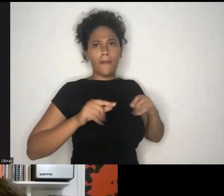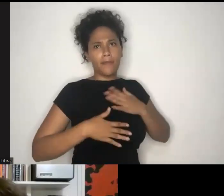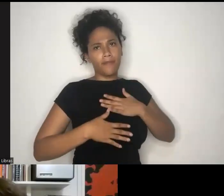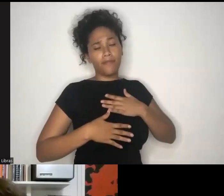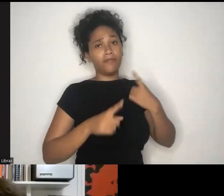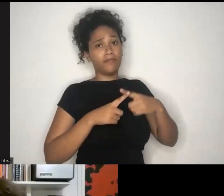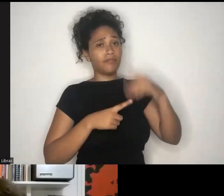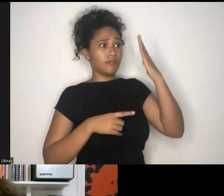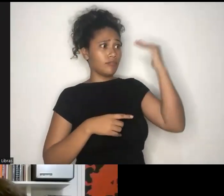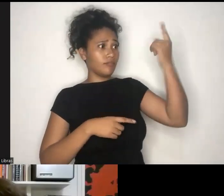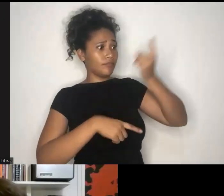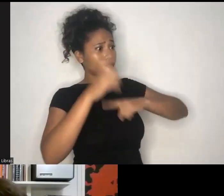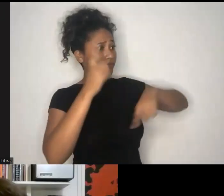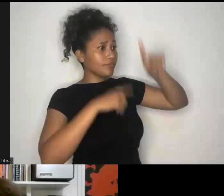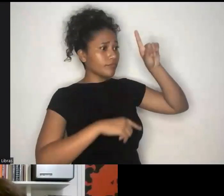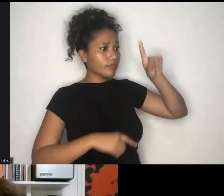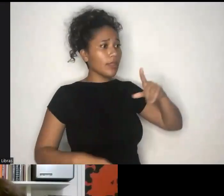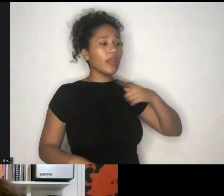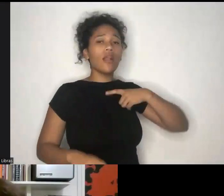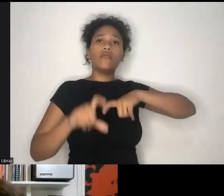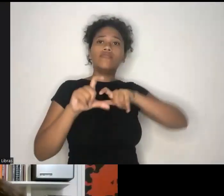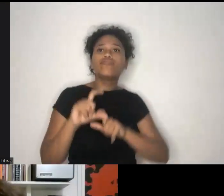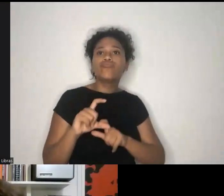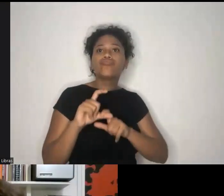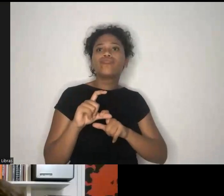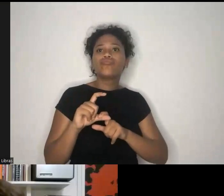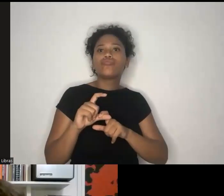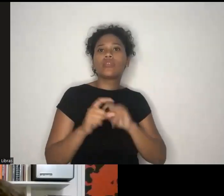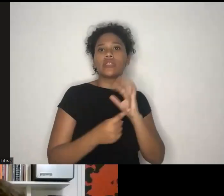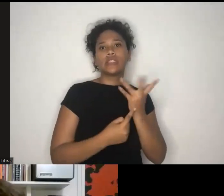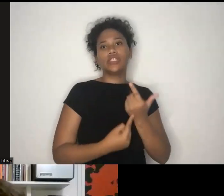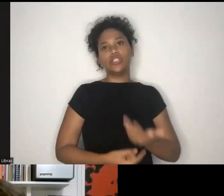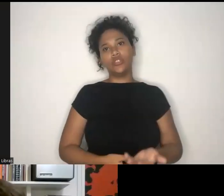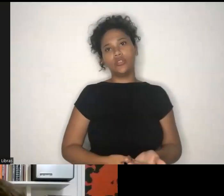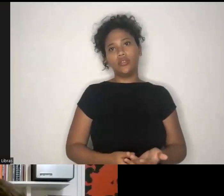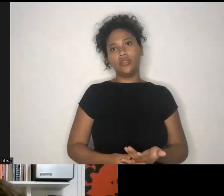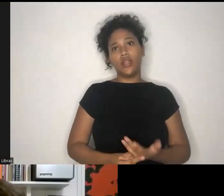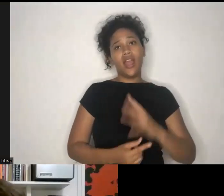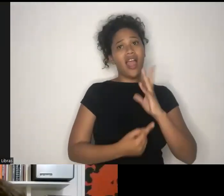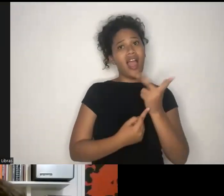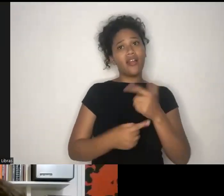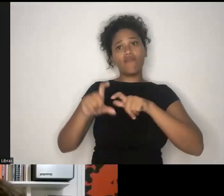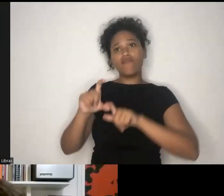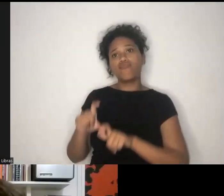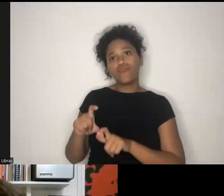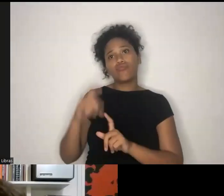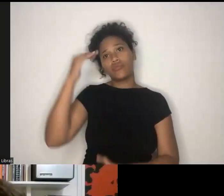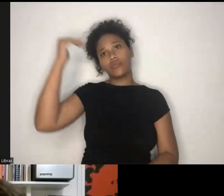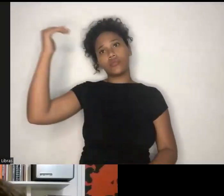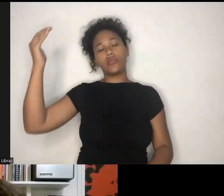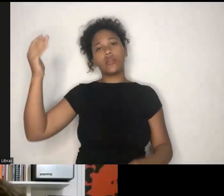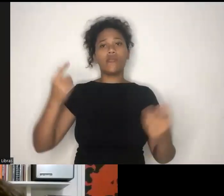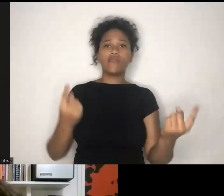ele condiciona a produção artística eu vejo isso claramente de artistas que